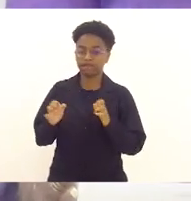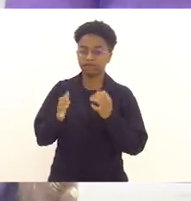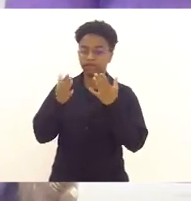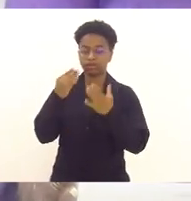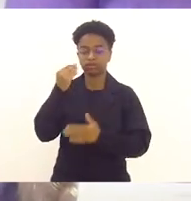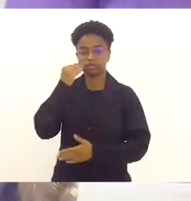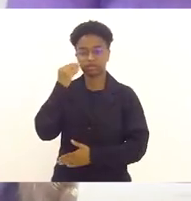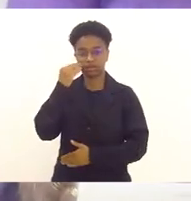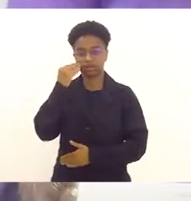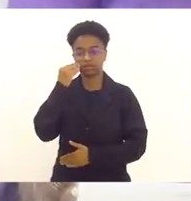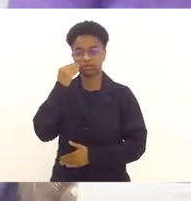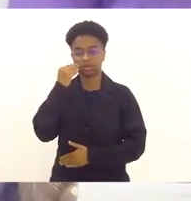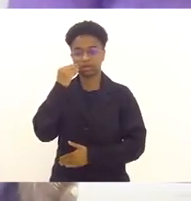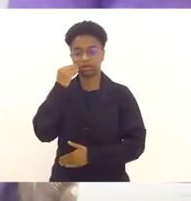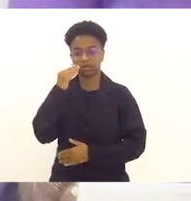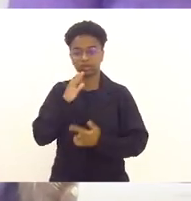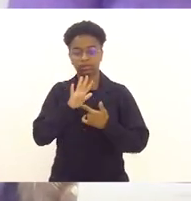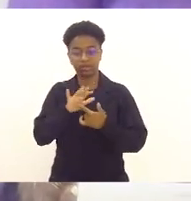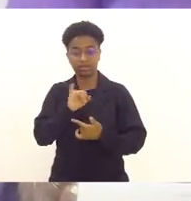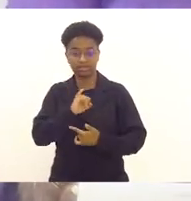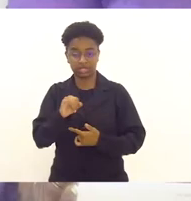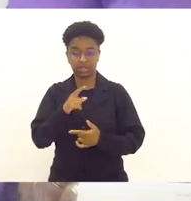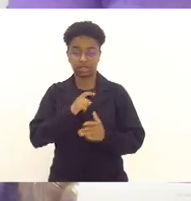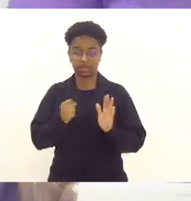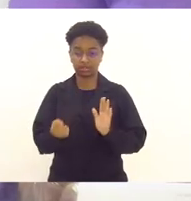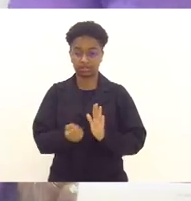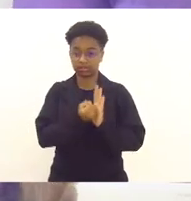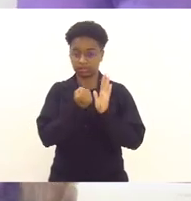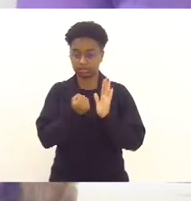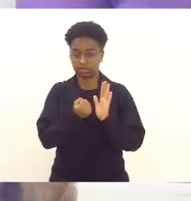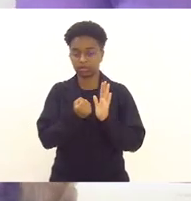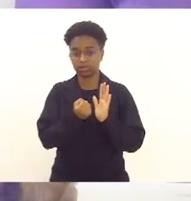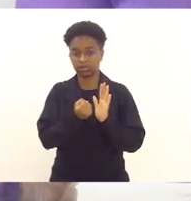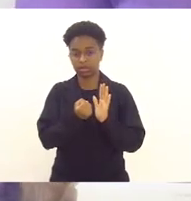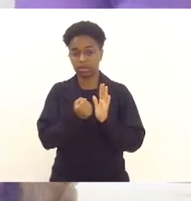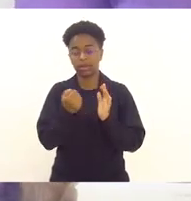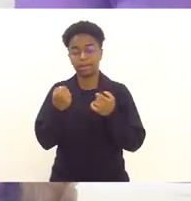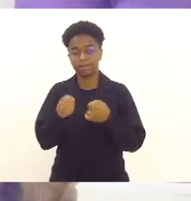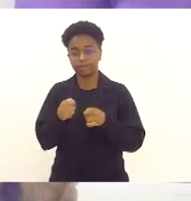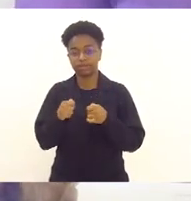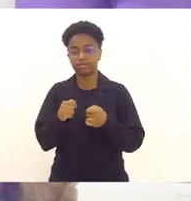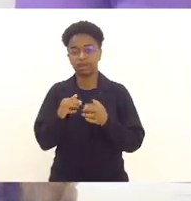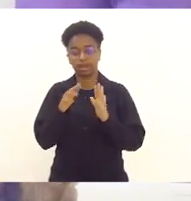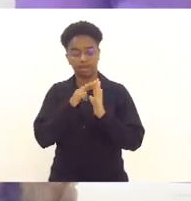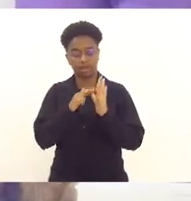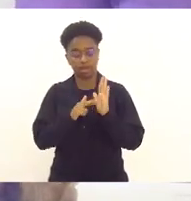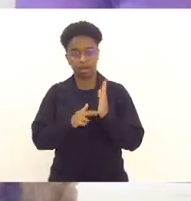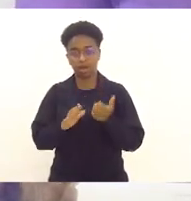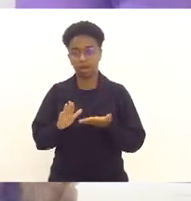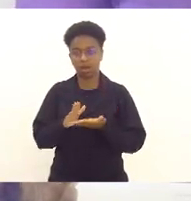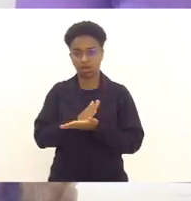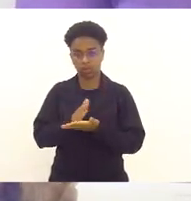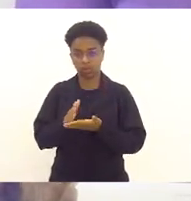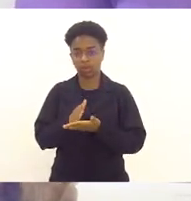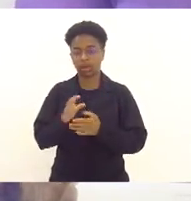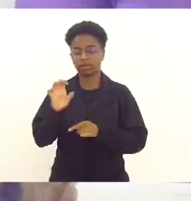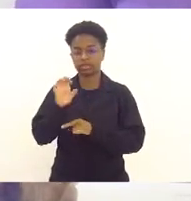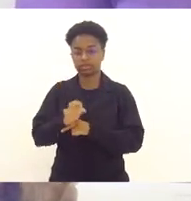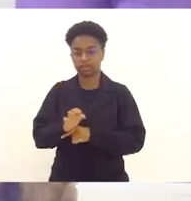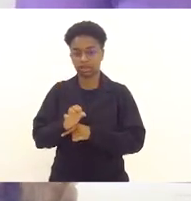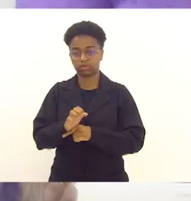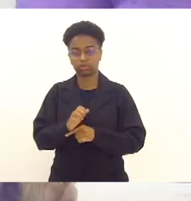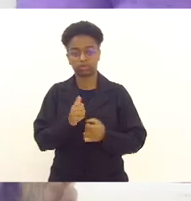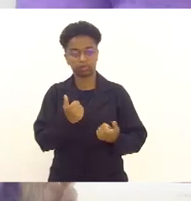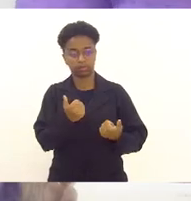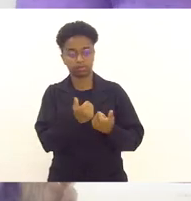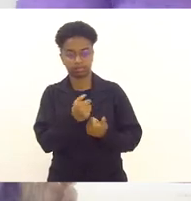tivesse selo terá alguns algumas alguns requisitos que o estado vai beneficiar aquele evento